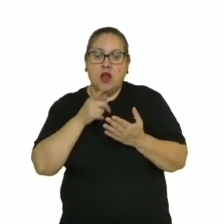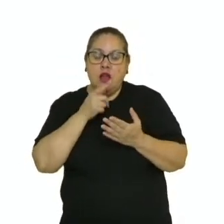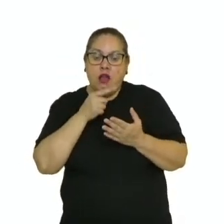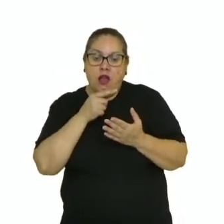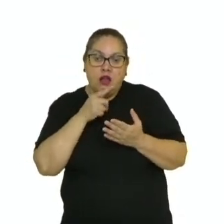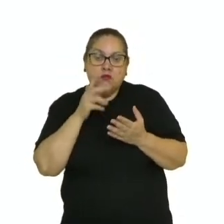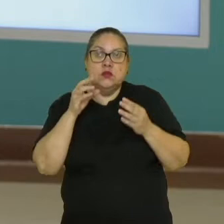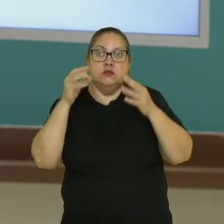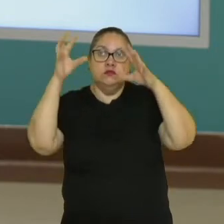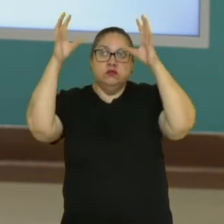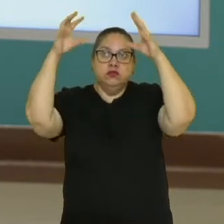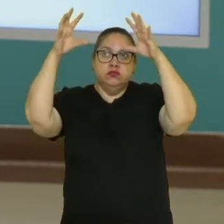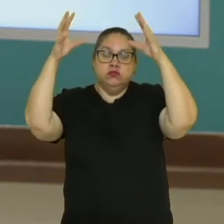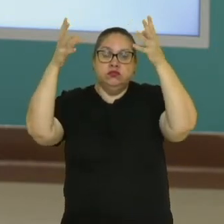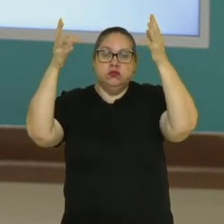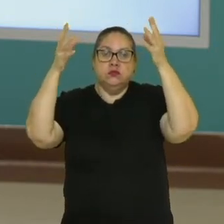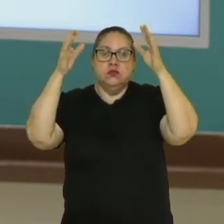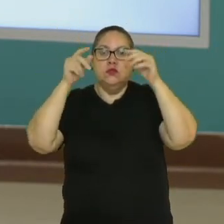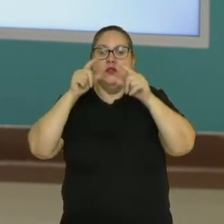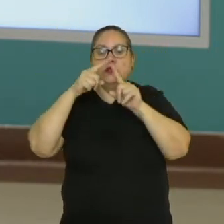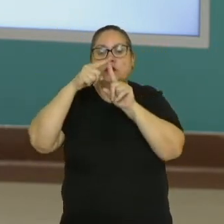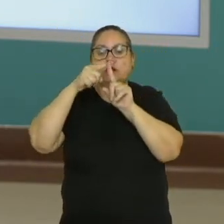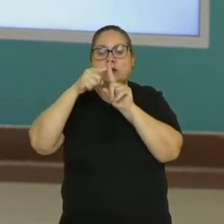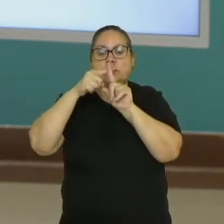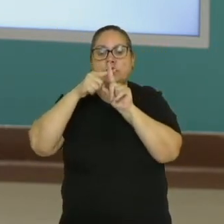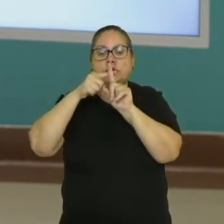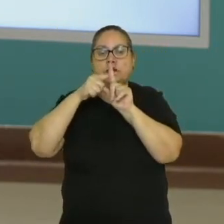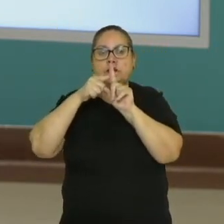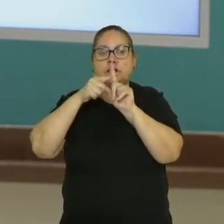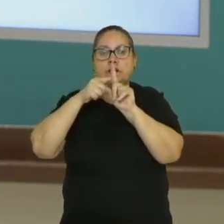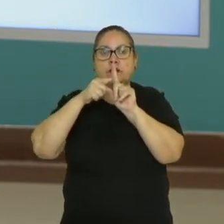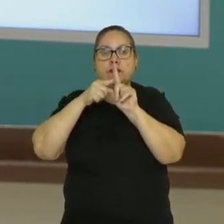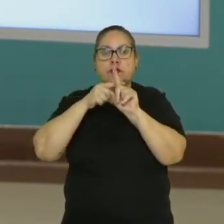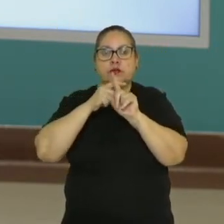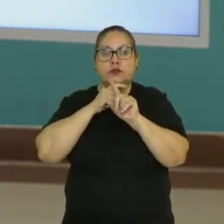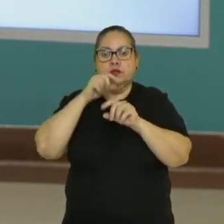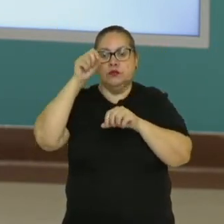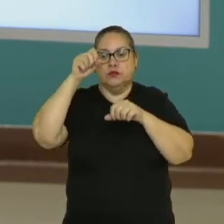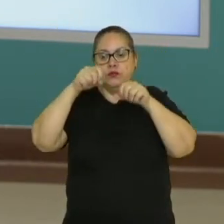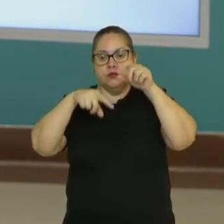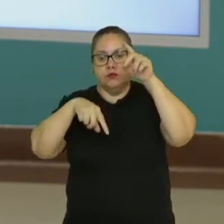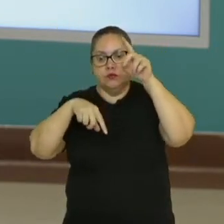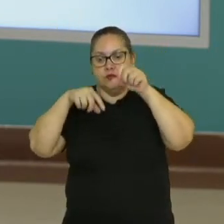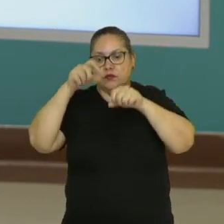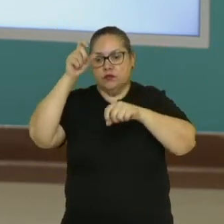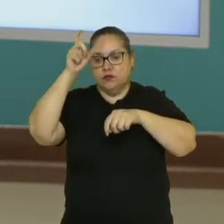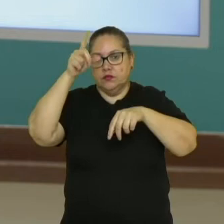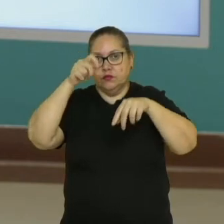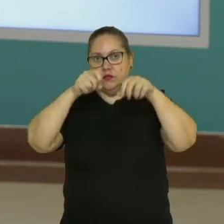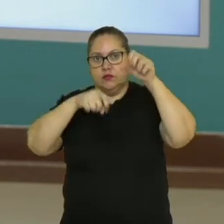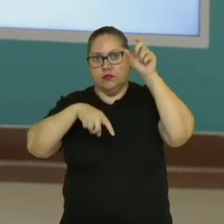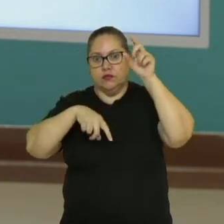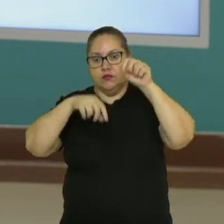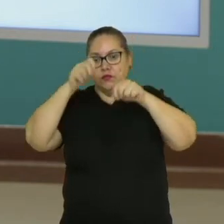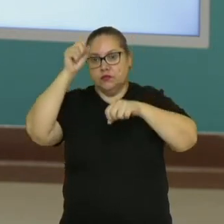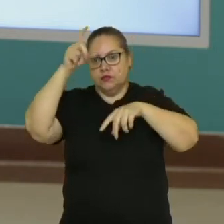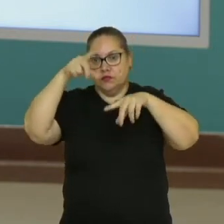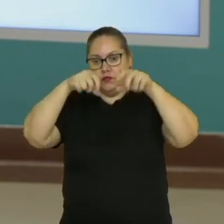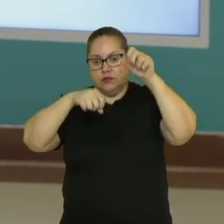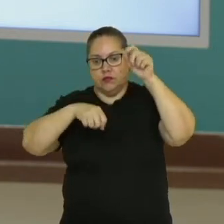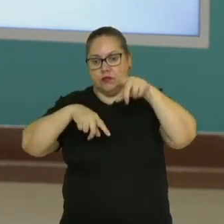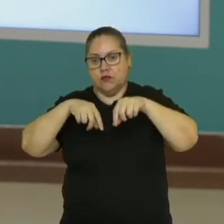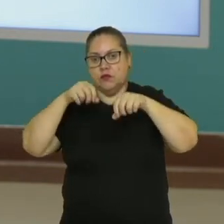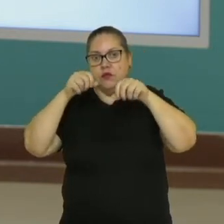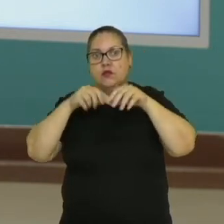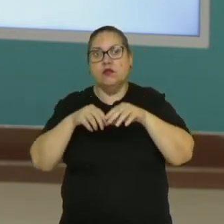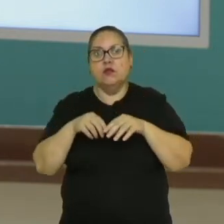estado gasoso foi resfriando lentamente e foi caindo gotinhas, e caindo gotinhas, e caindo gotinhas.